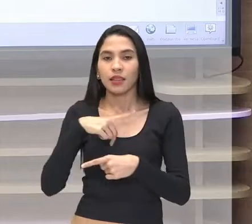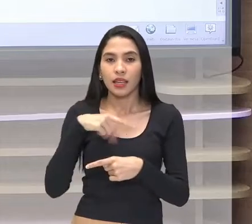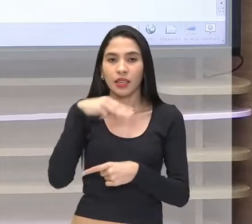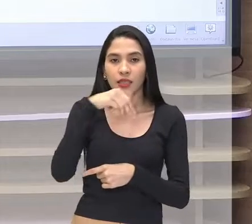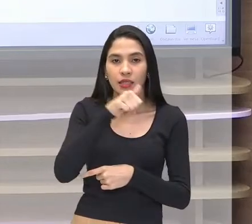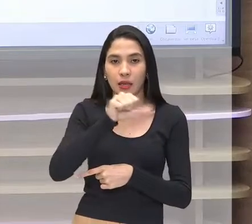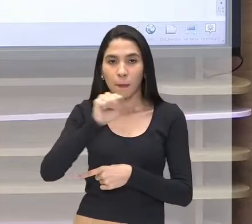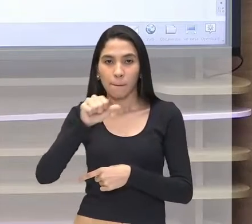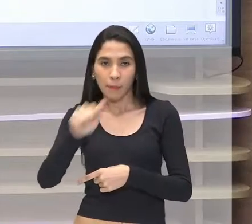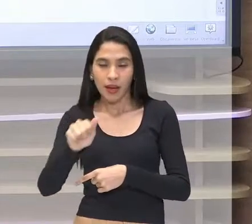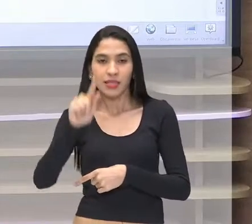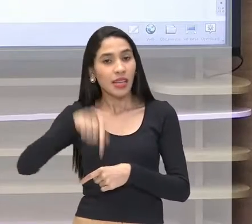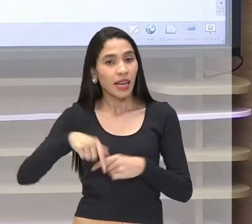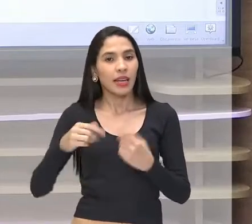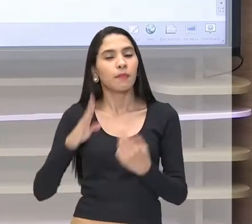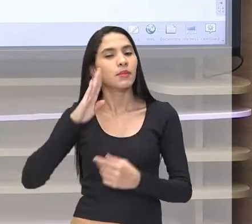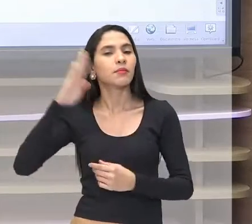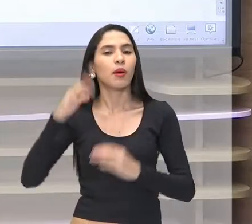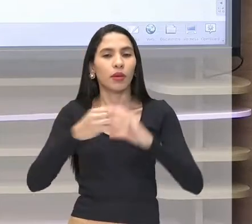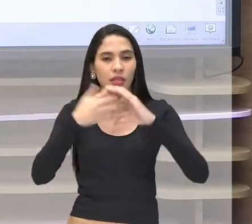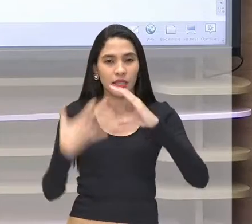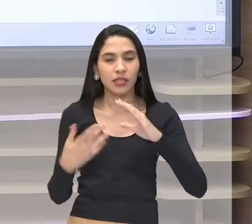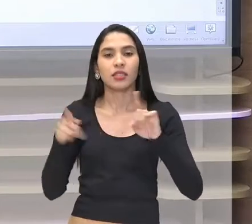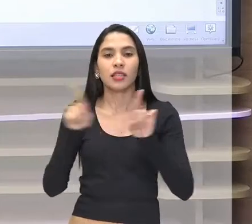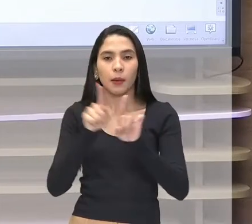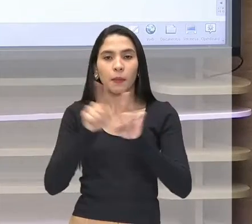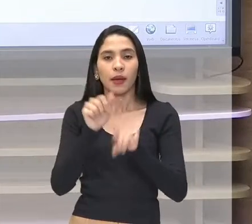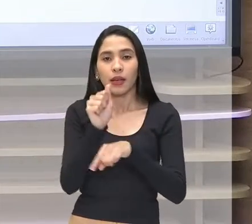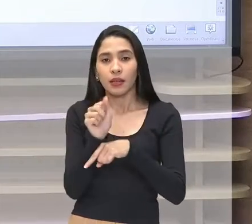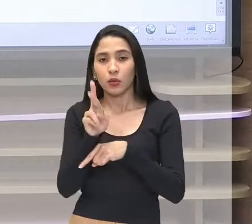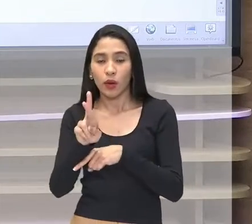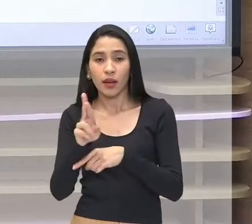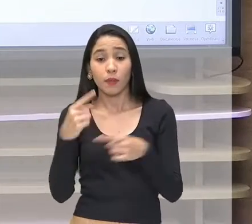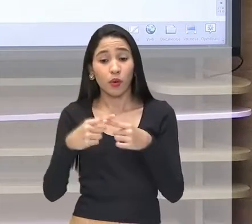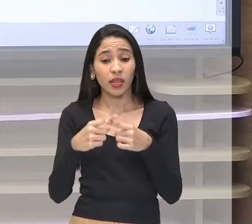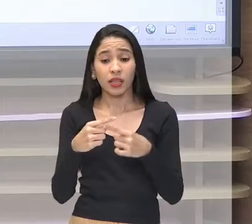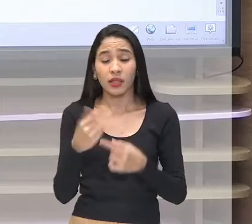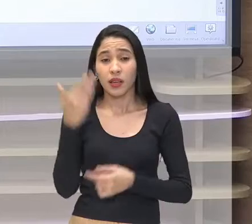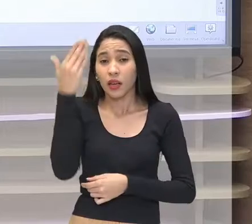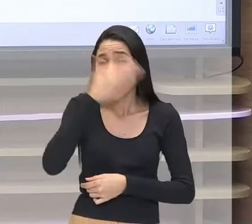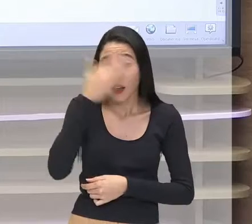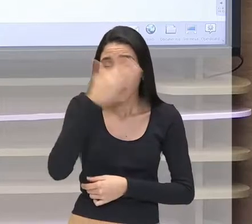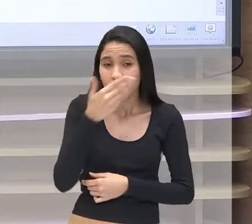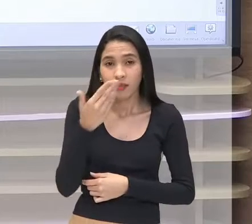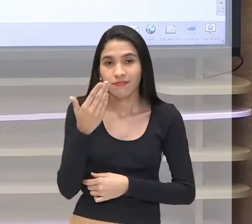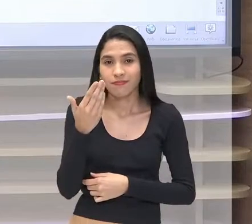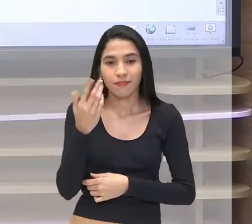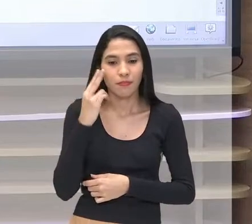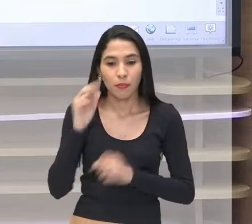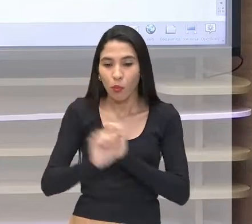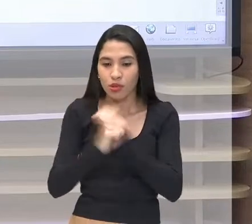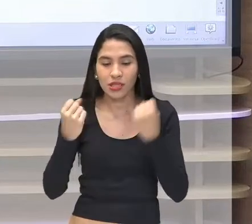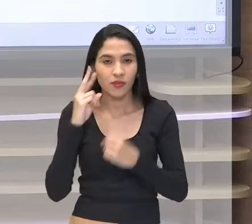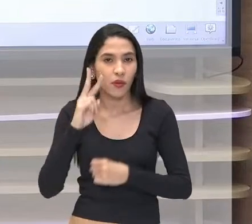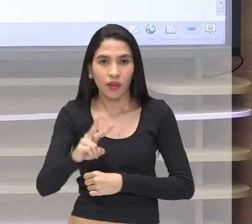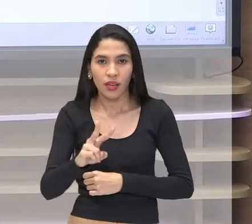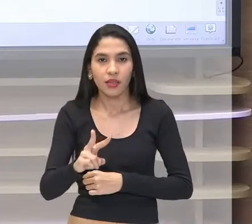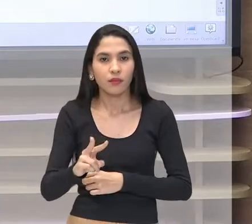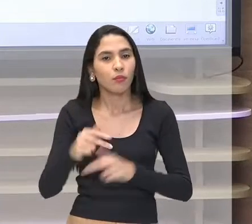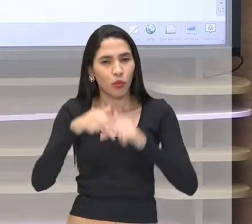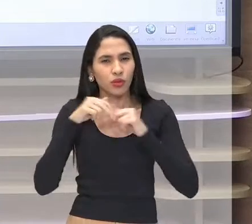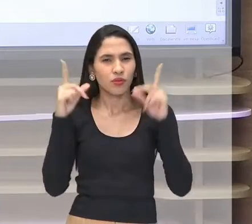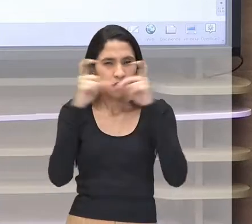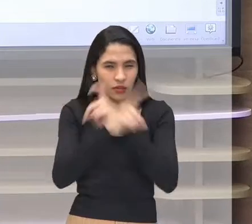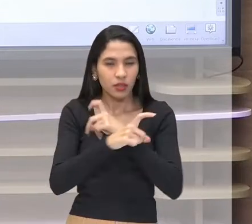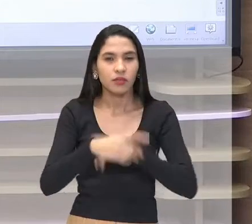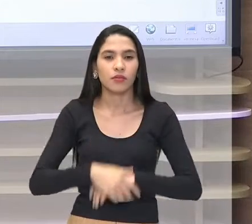é uma das propriedades do ar. É porque a gente não enxerga, por isso que a gente tem essa dificuldade, certo?